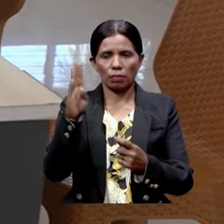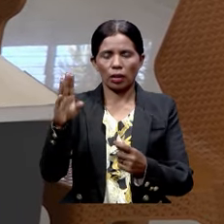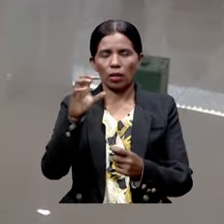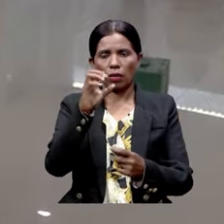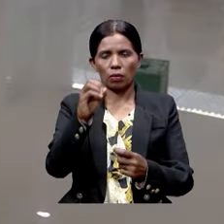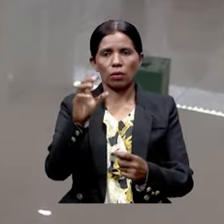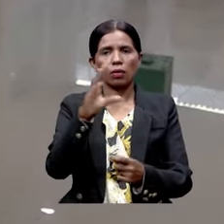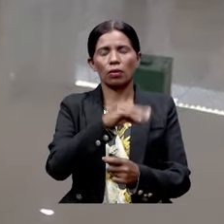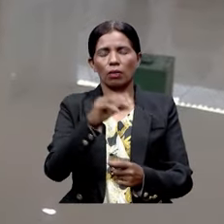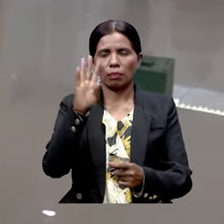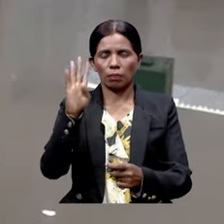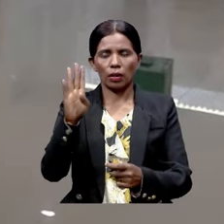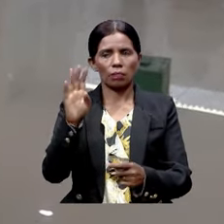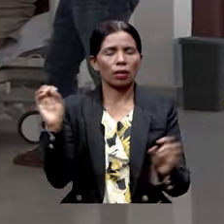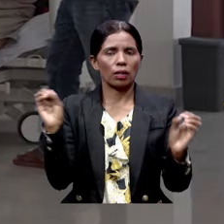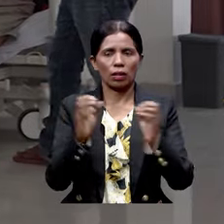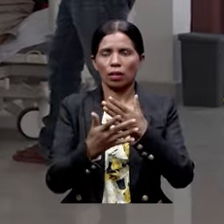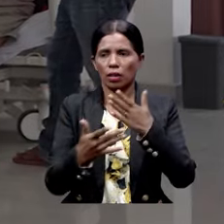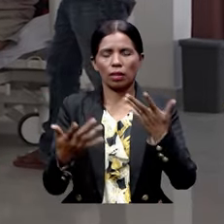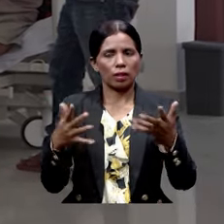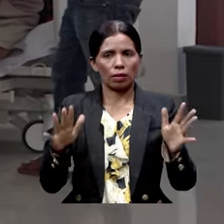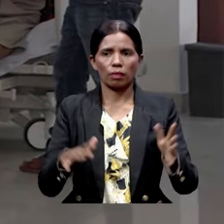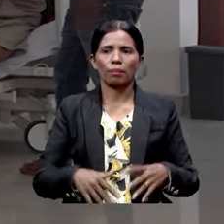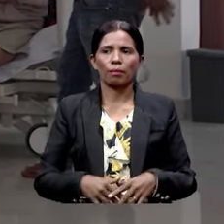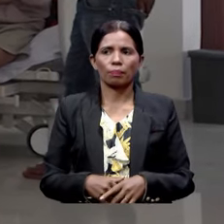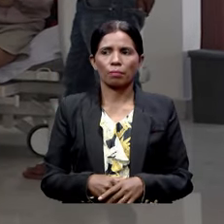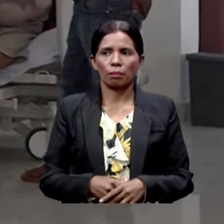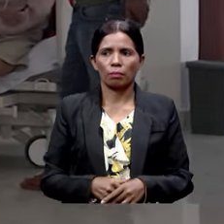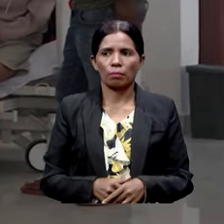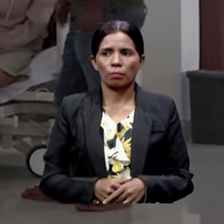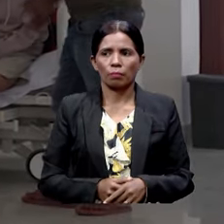B, mas menos liu. Adriano Verdial, Zaime dos Santos, GMN.